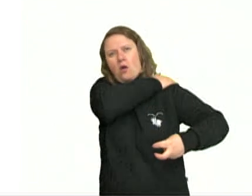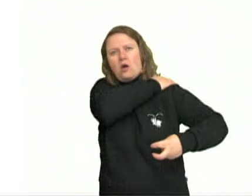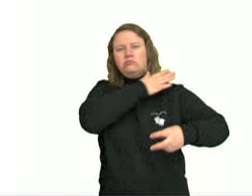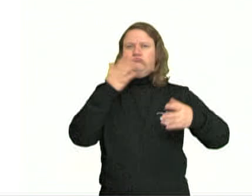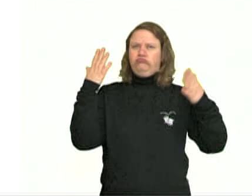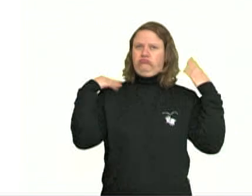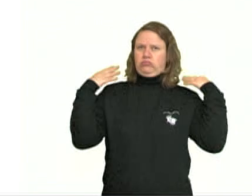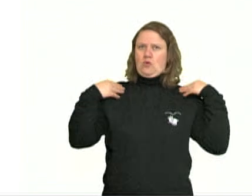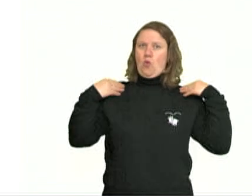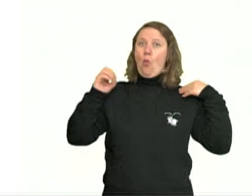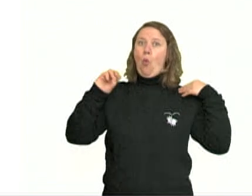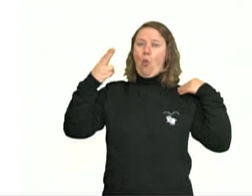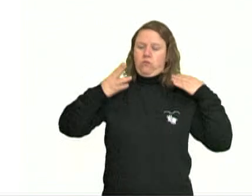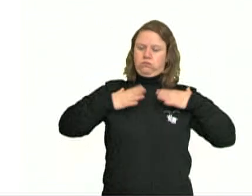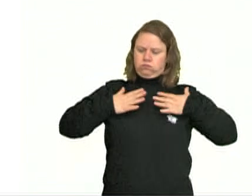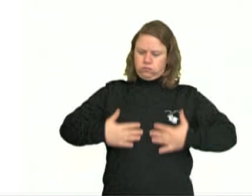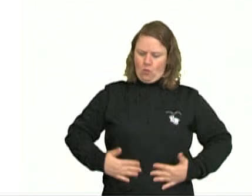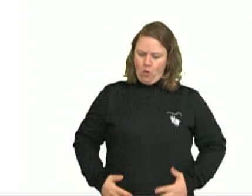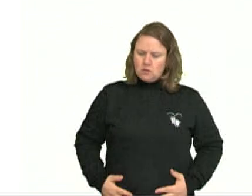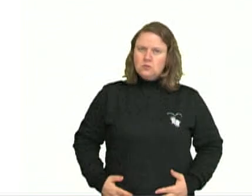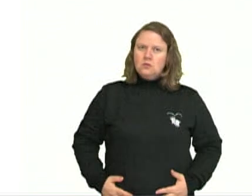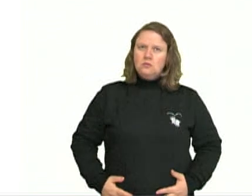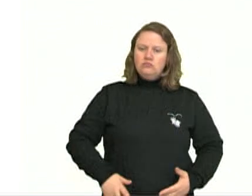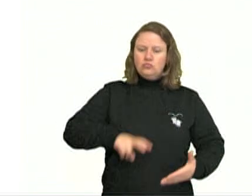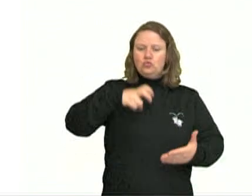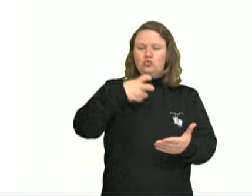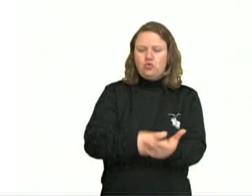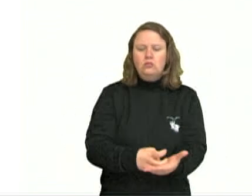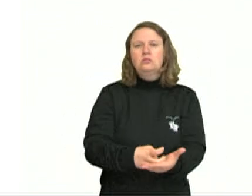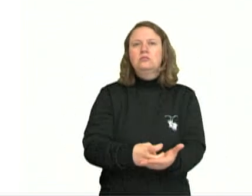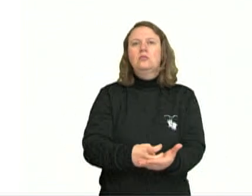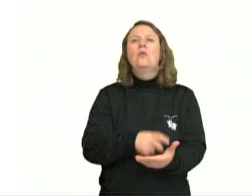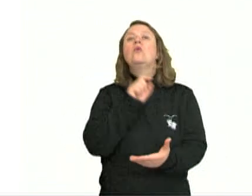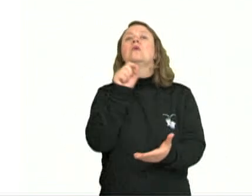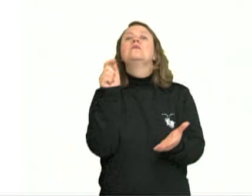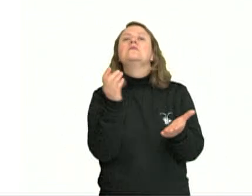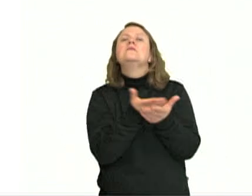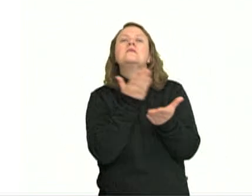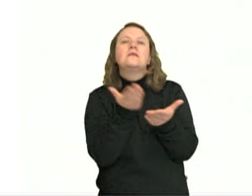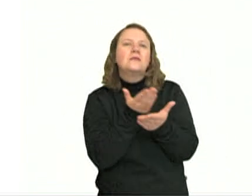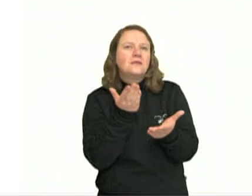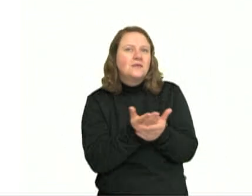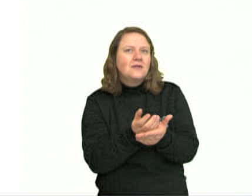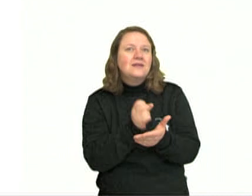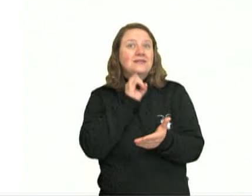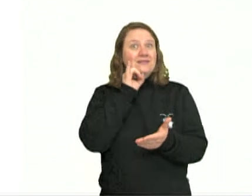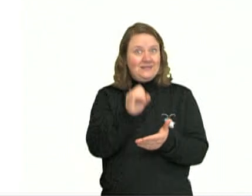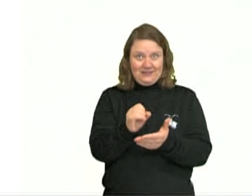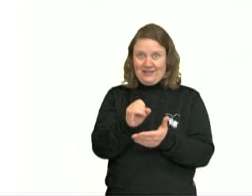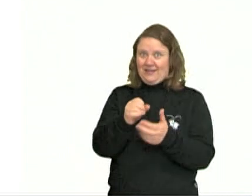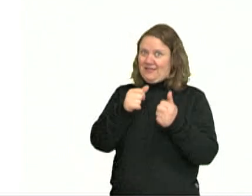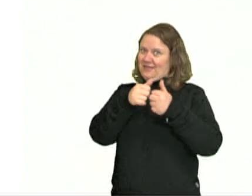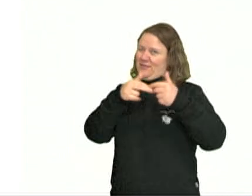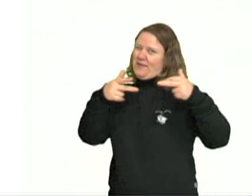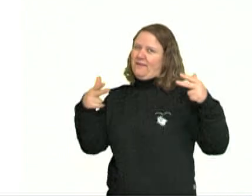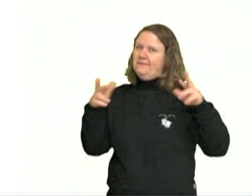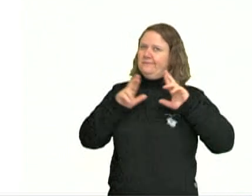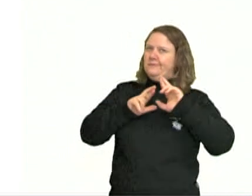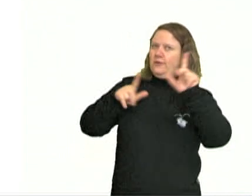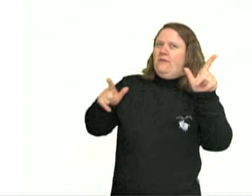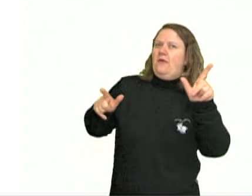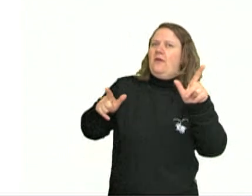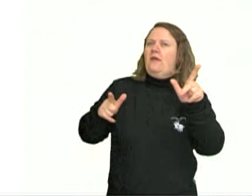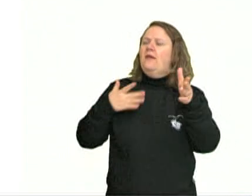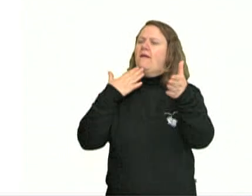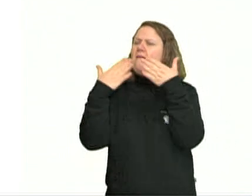ombro ou o tórax no solo. E você, o que você colocou aí no seu caderno? Se tem algo de diferente que nós colocamos aqui,